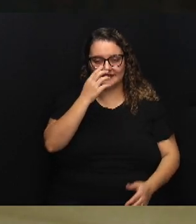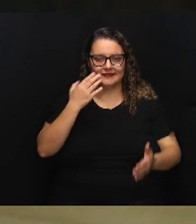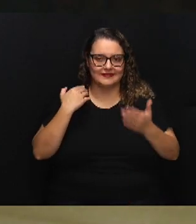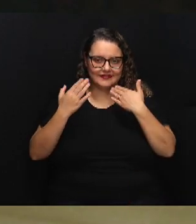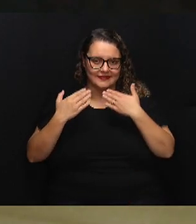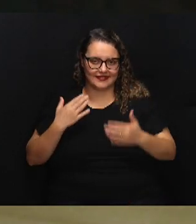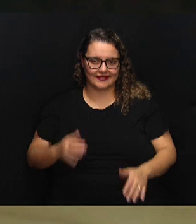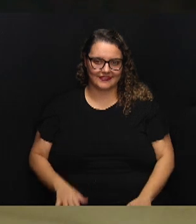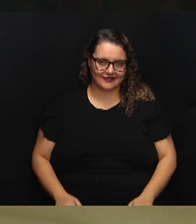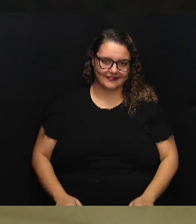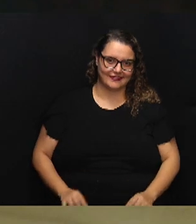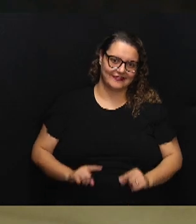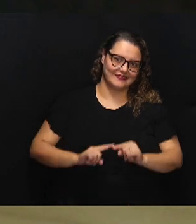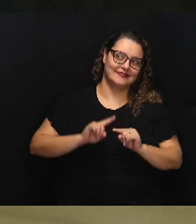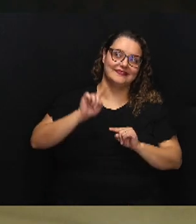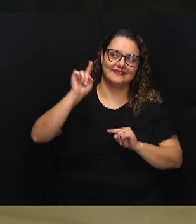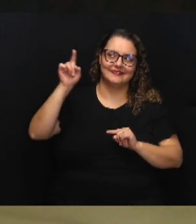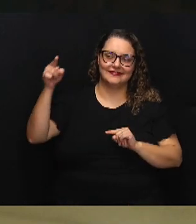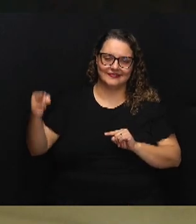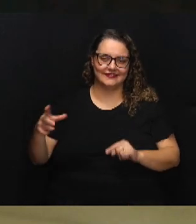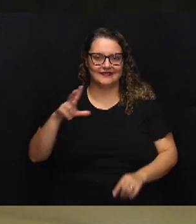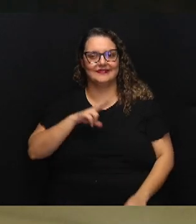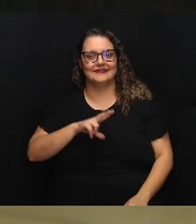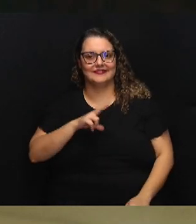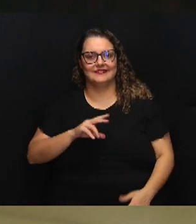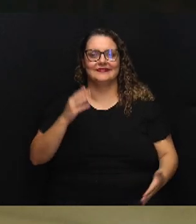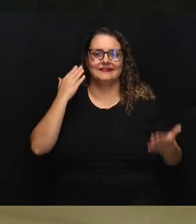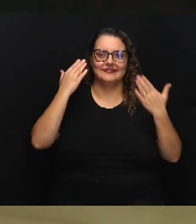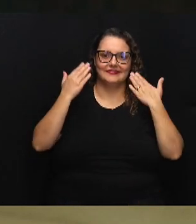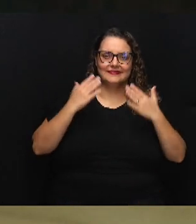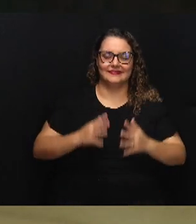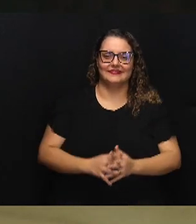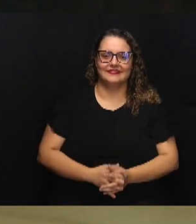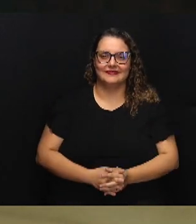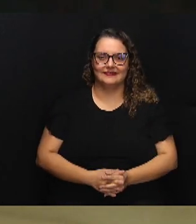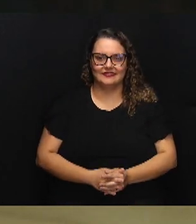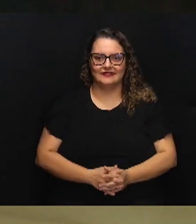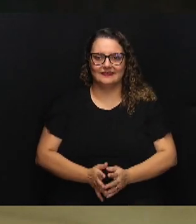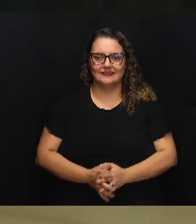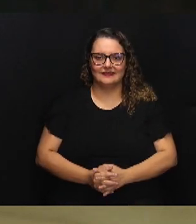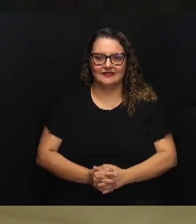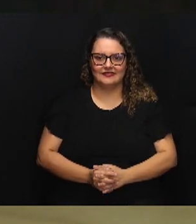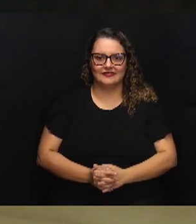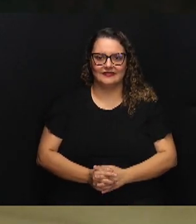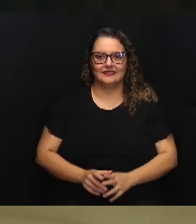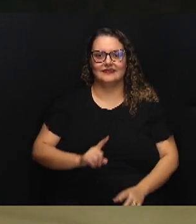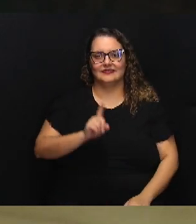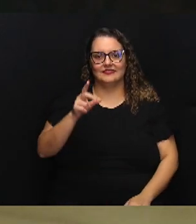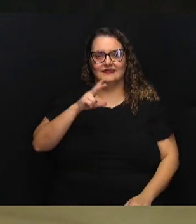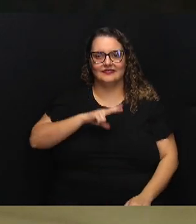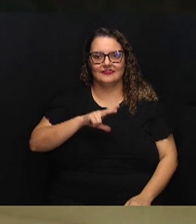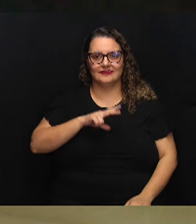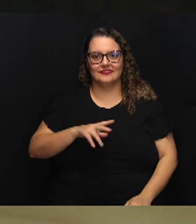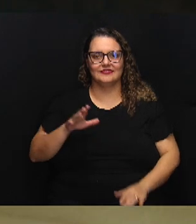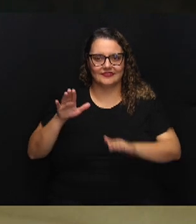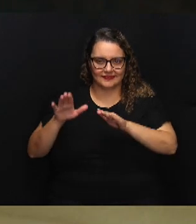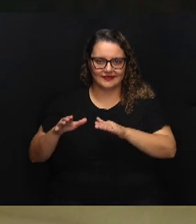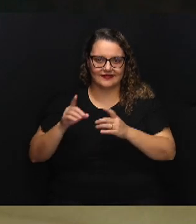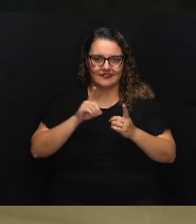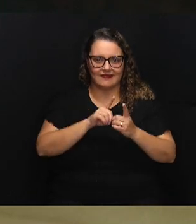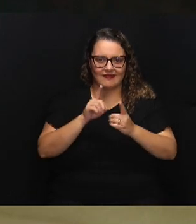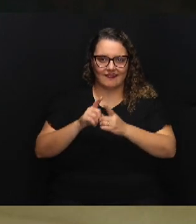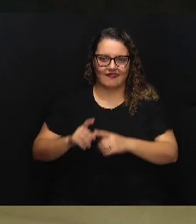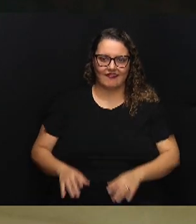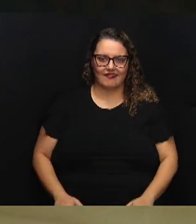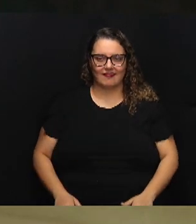conversando lá do outro lado, né, com uma psicóloga e que foi para Portugal e está lá atendendo, né,